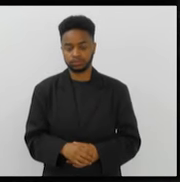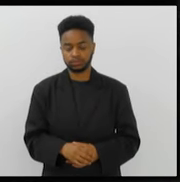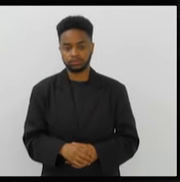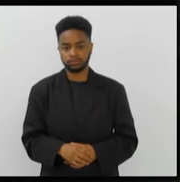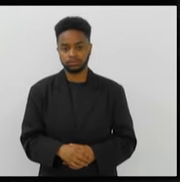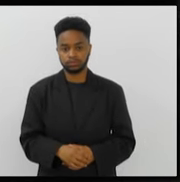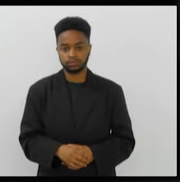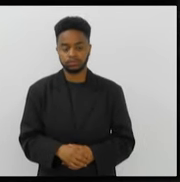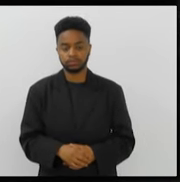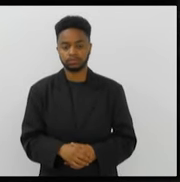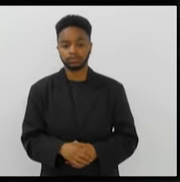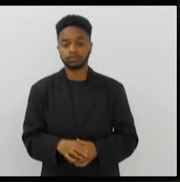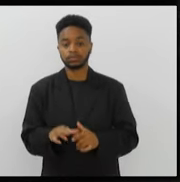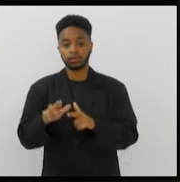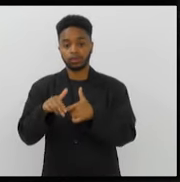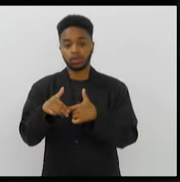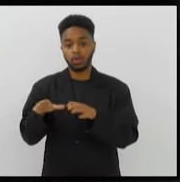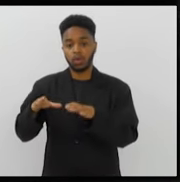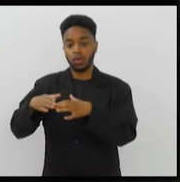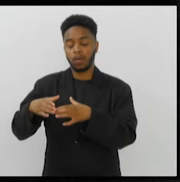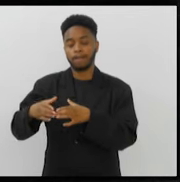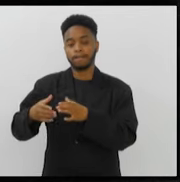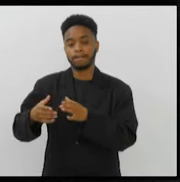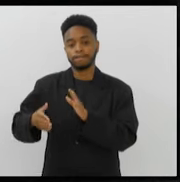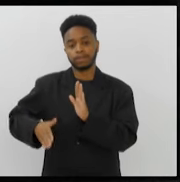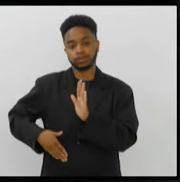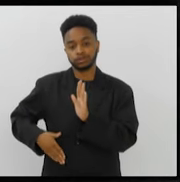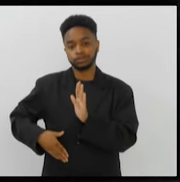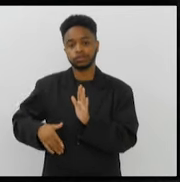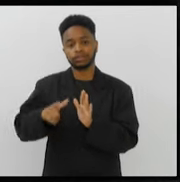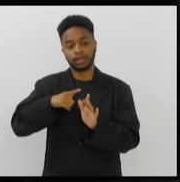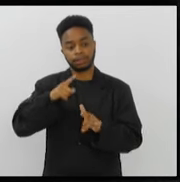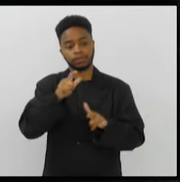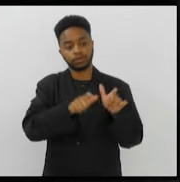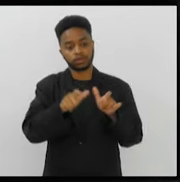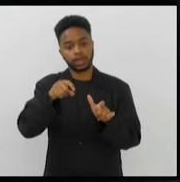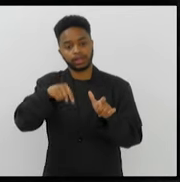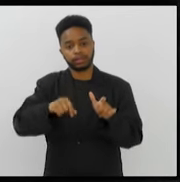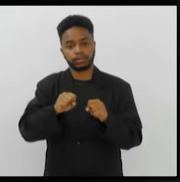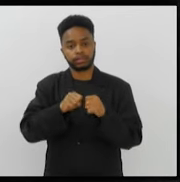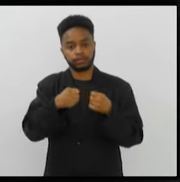Pelas mãos de assassinos que tem gente ainda aqui que defende.